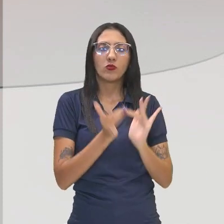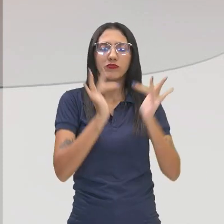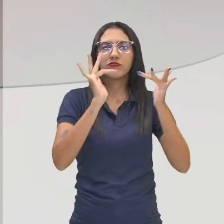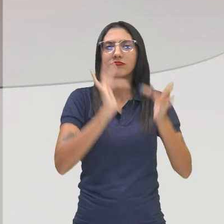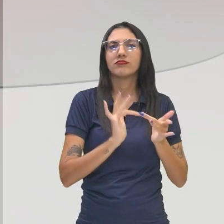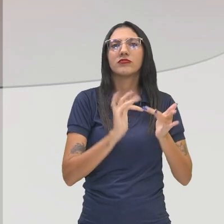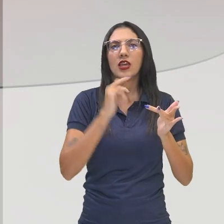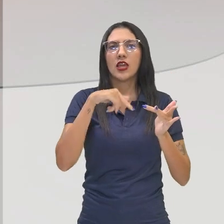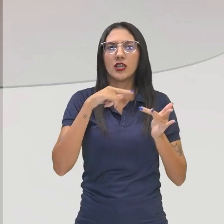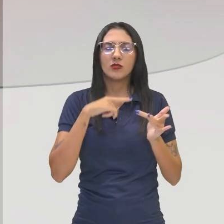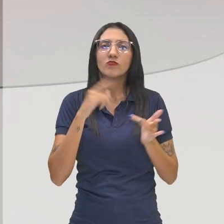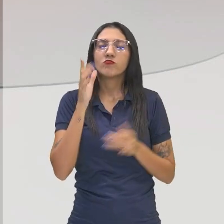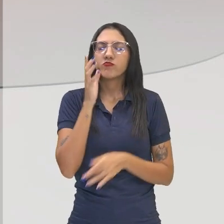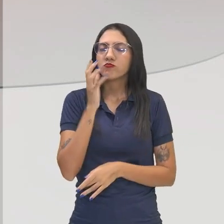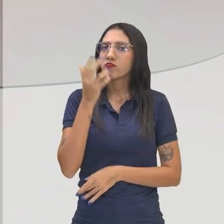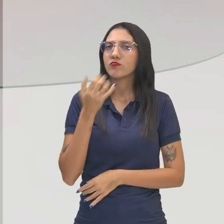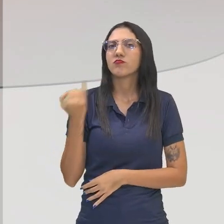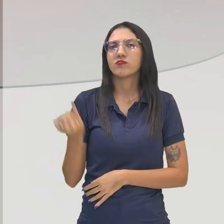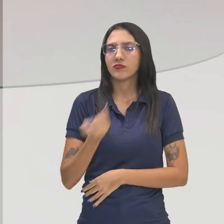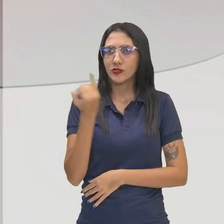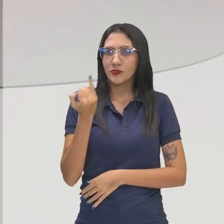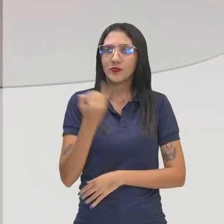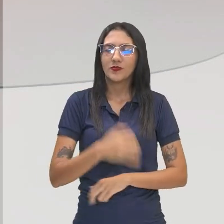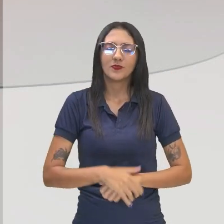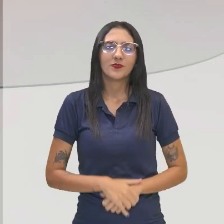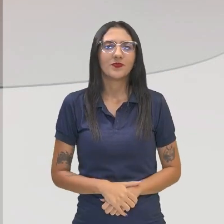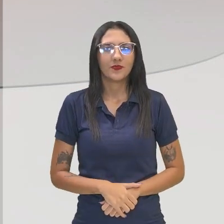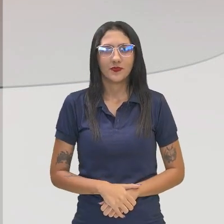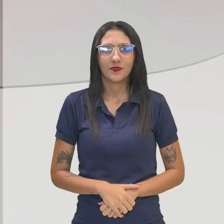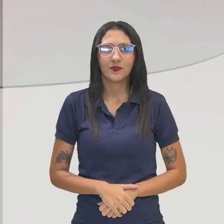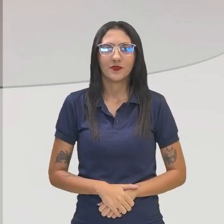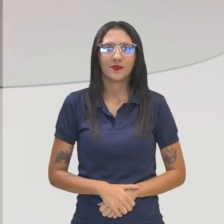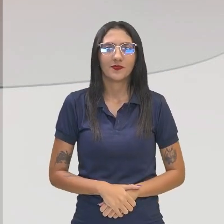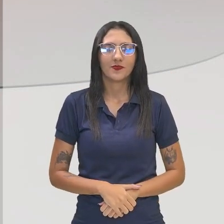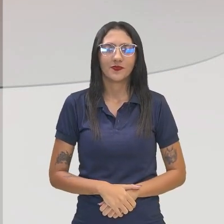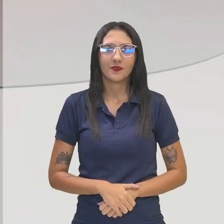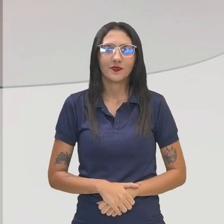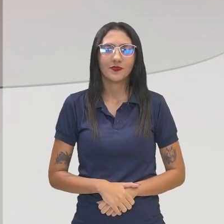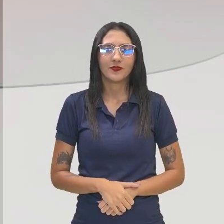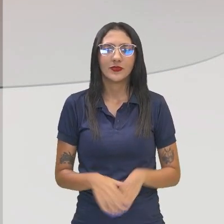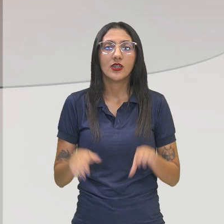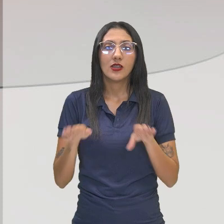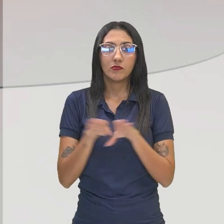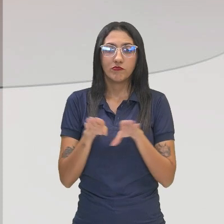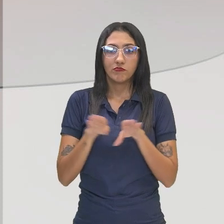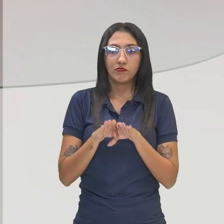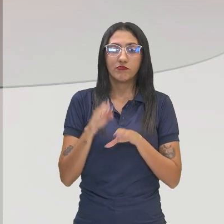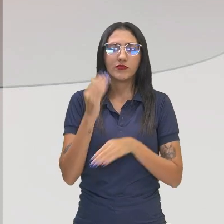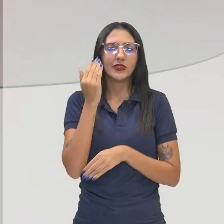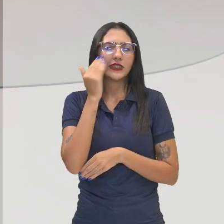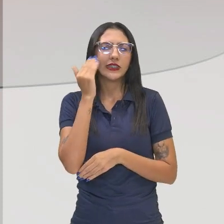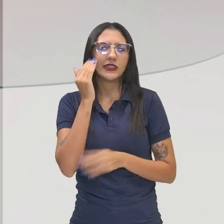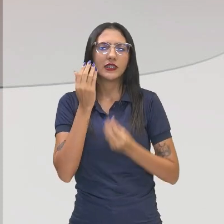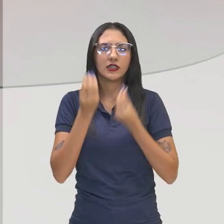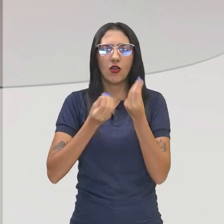Contexto ou contextualização. Assim como a identificação de padrões, né?